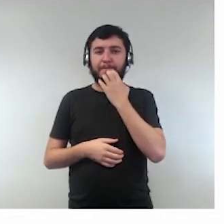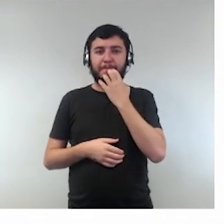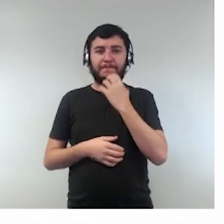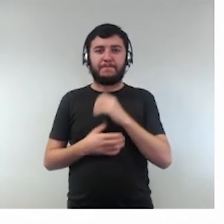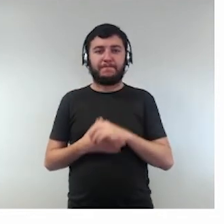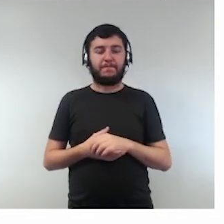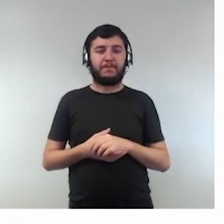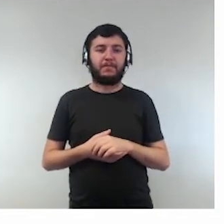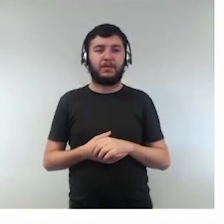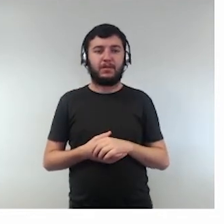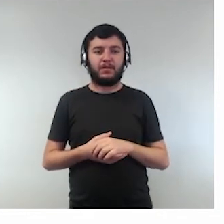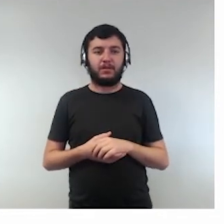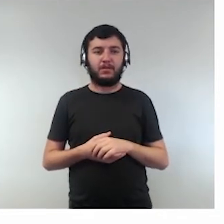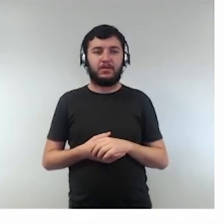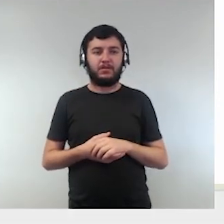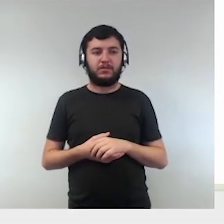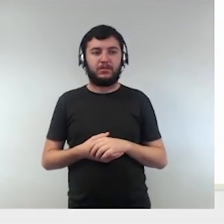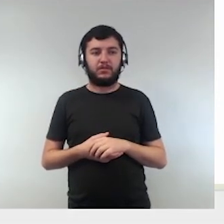áudio.